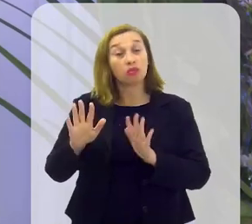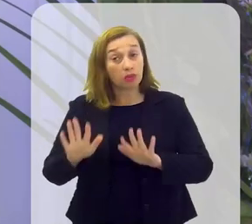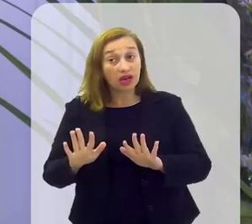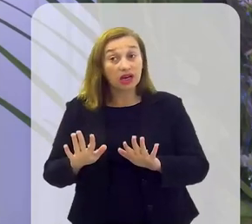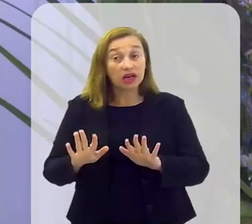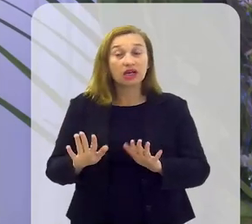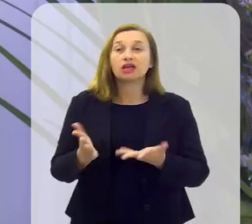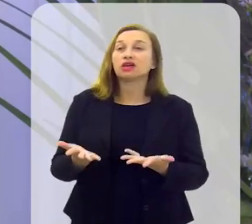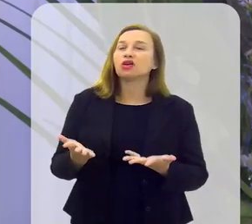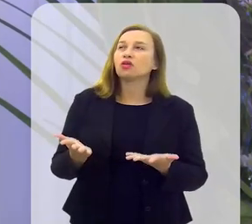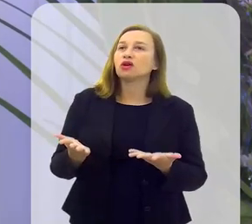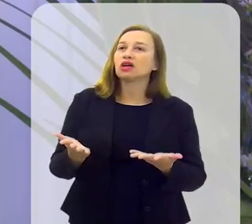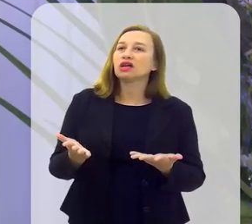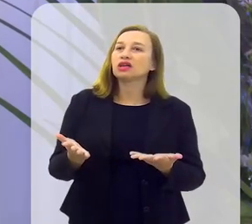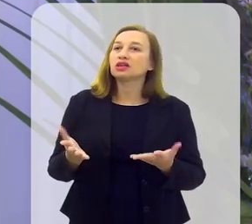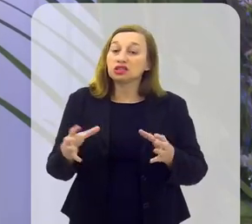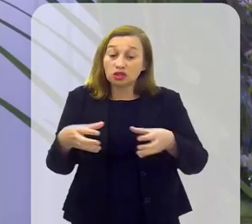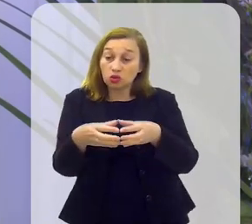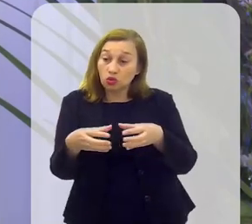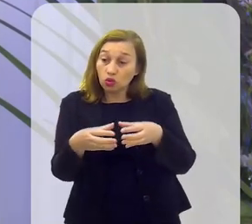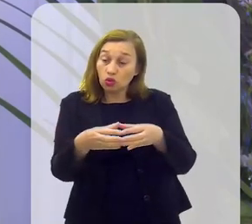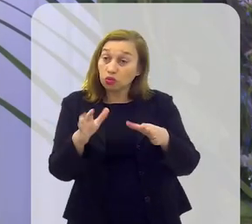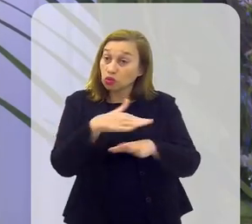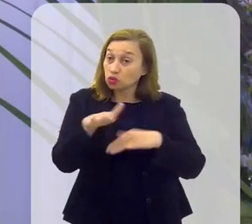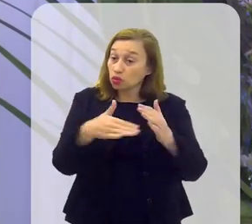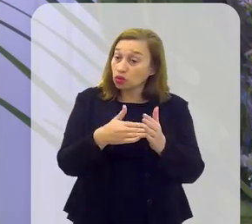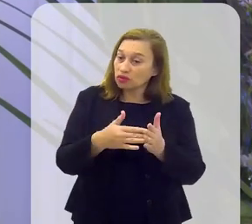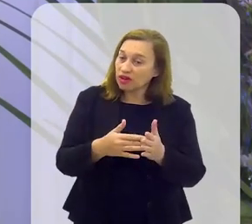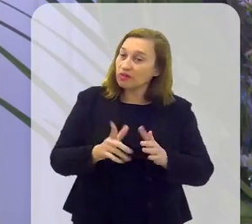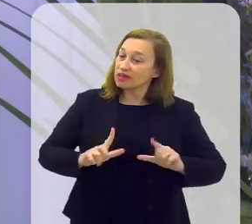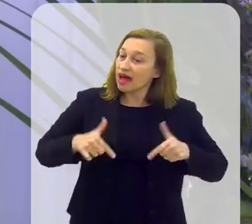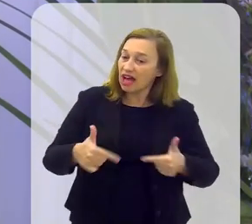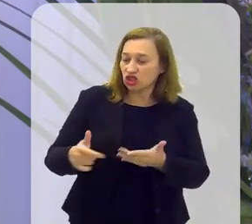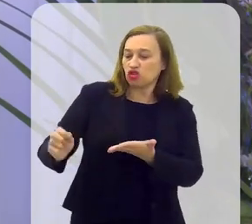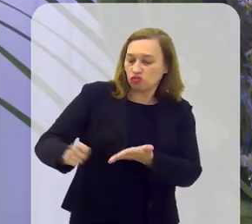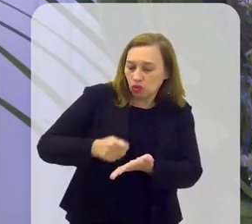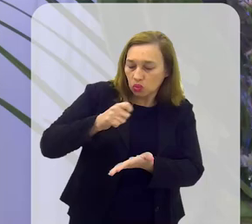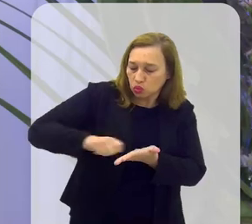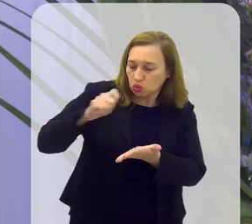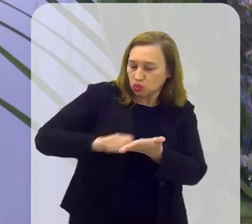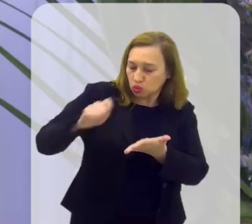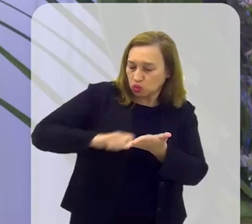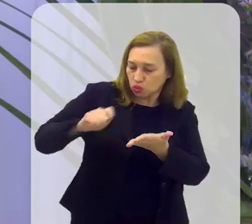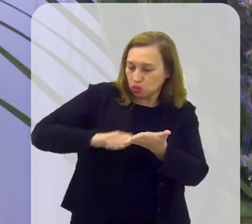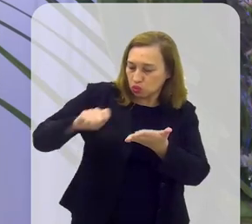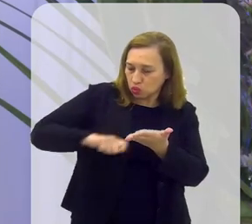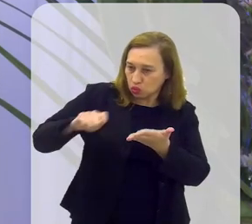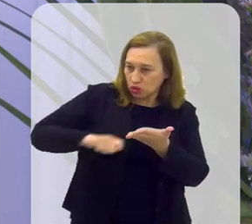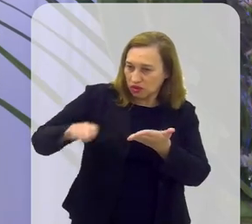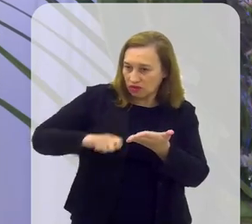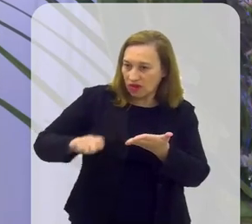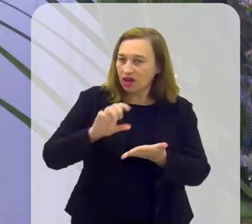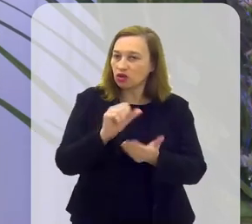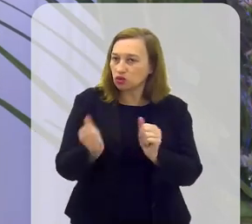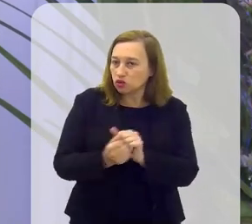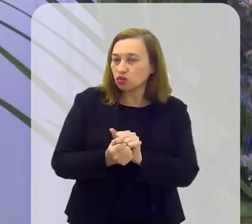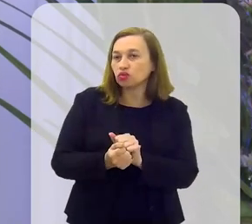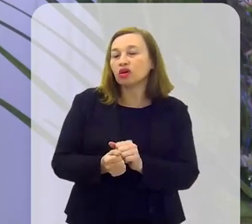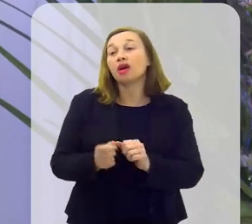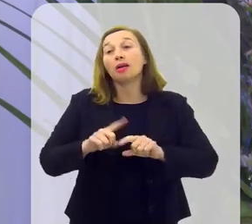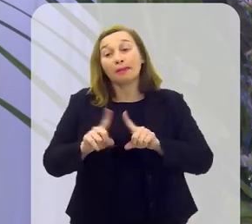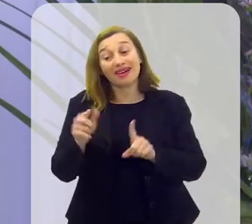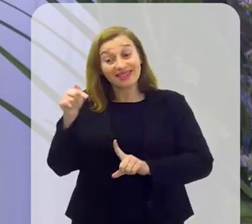porque agora essa galera toda vai começar a botar a mão na caneta né E nós vamos compor algumas canções juntos mas